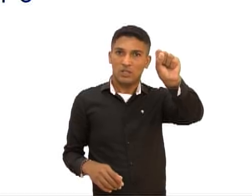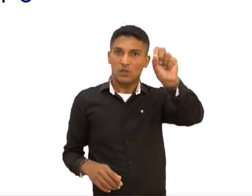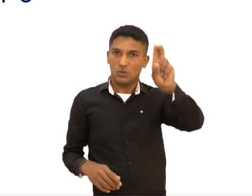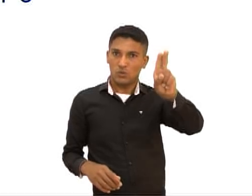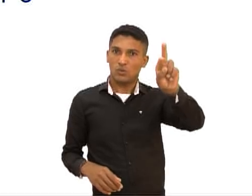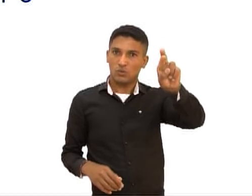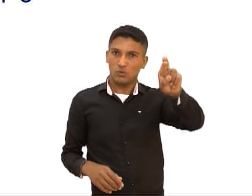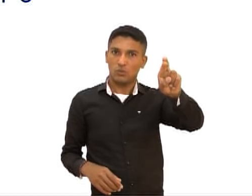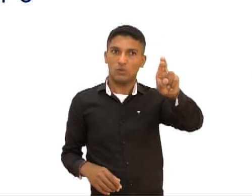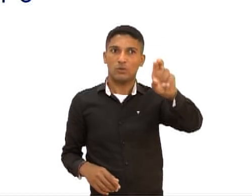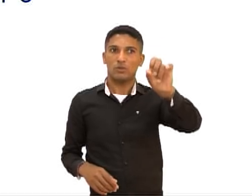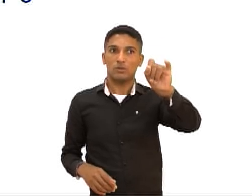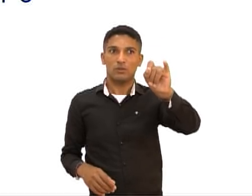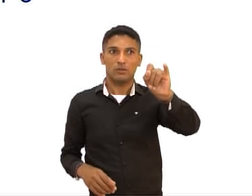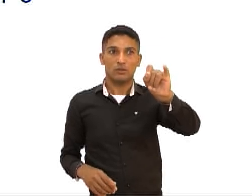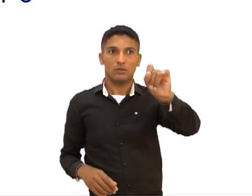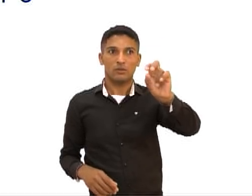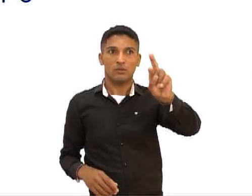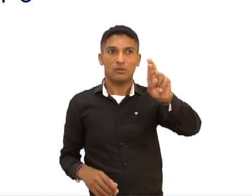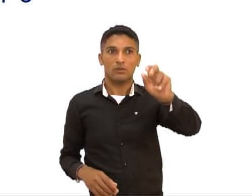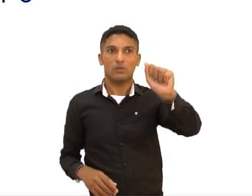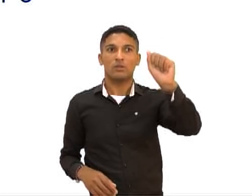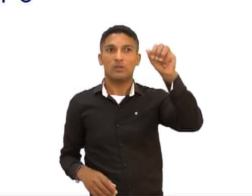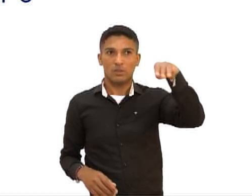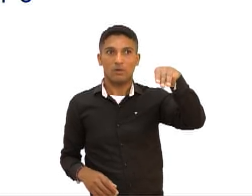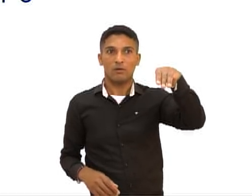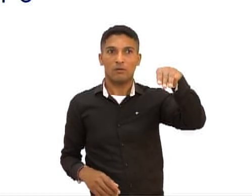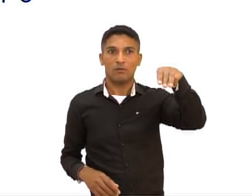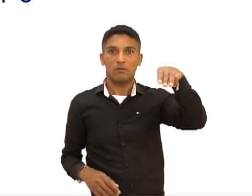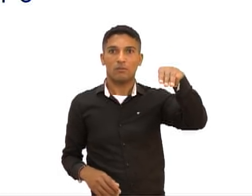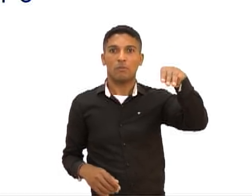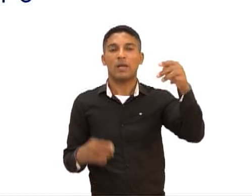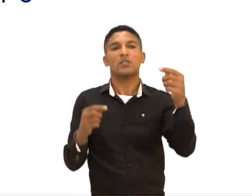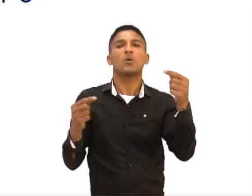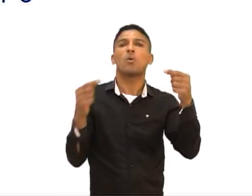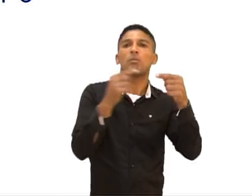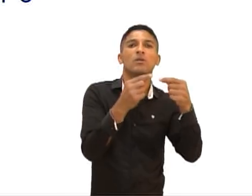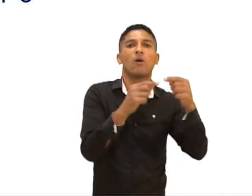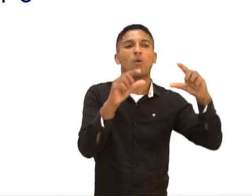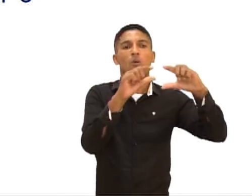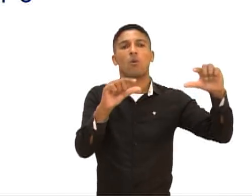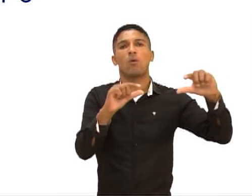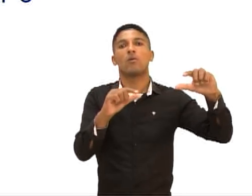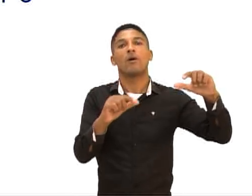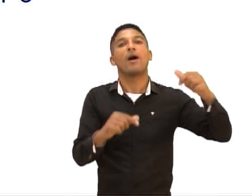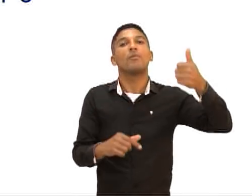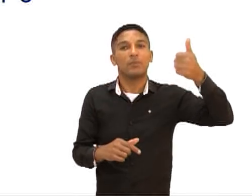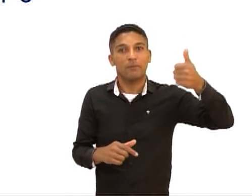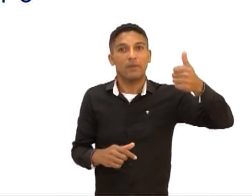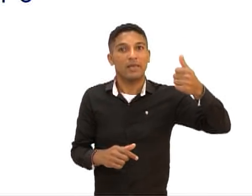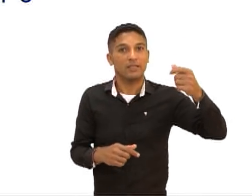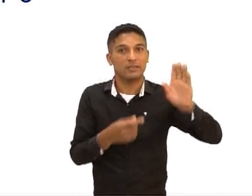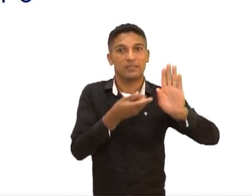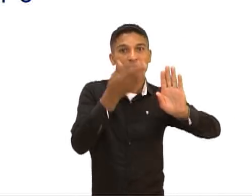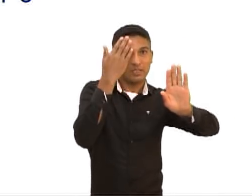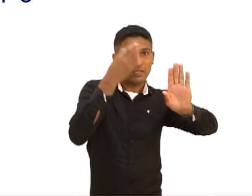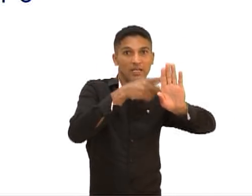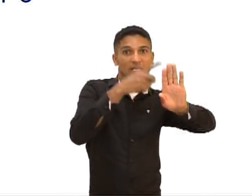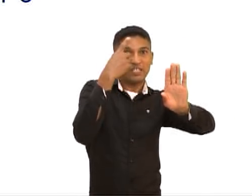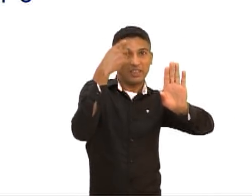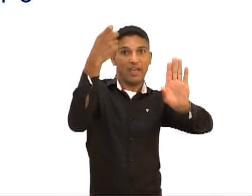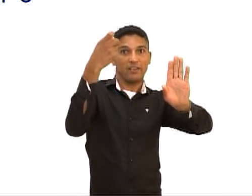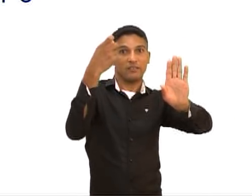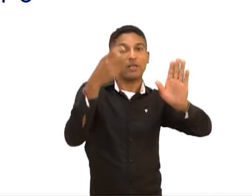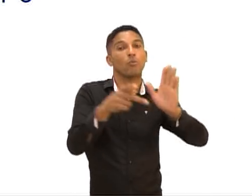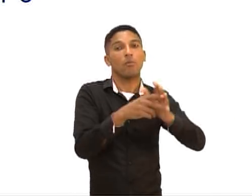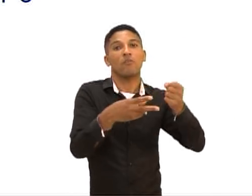sujeito as primeiras ideias, está no plural, portanto, as primeiras ideias surgiram. Temos que fazer a flexão verbal do